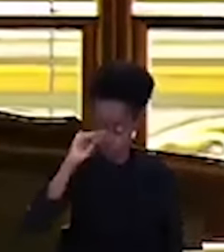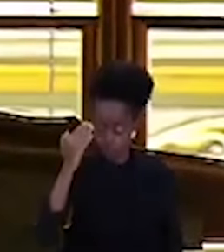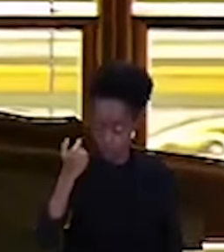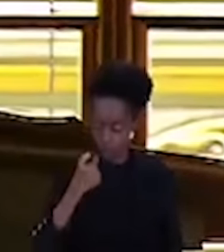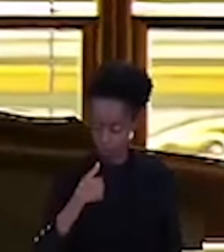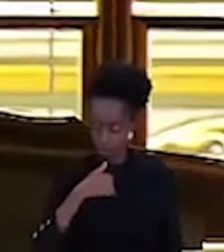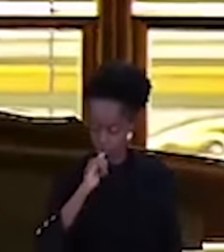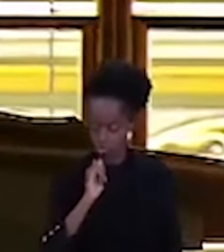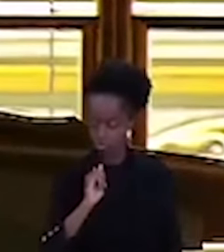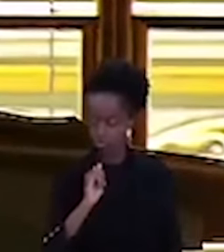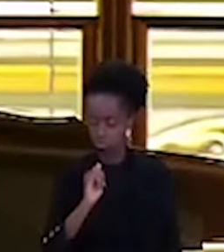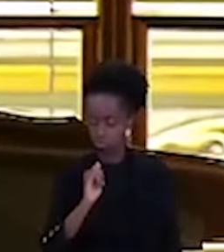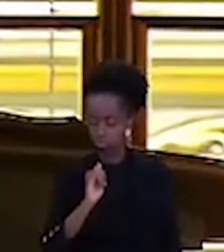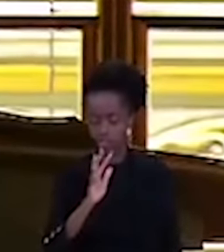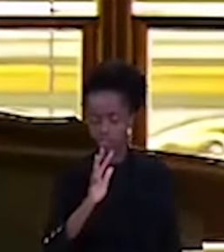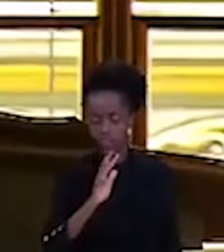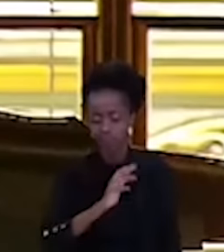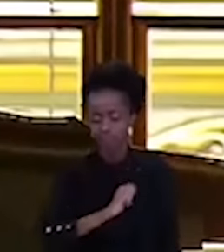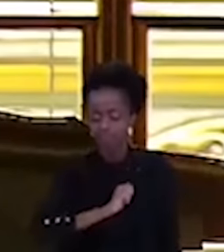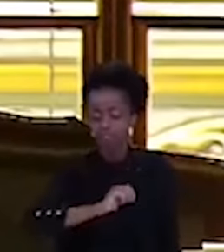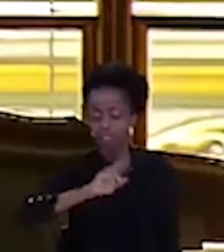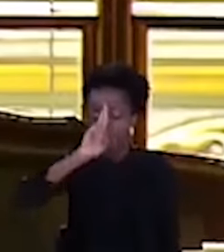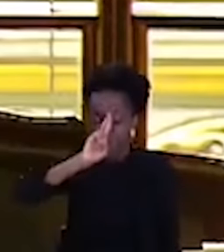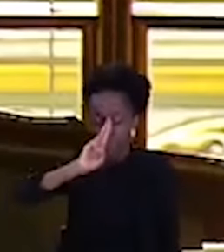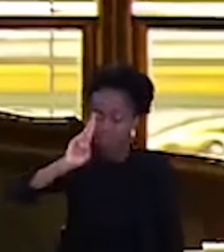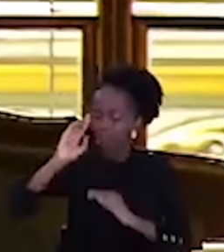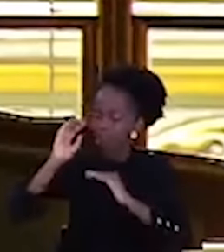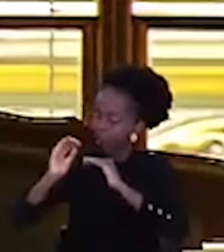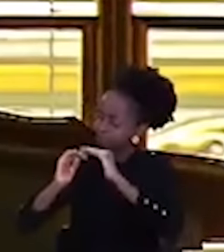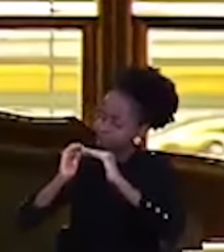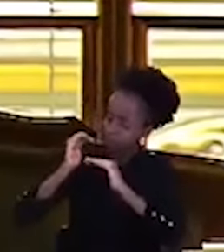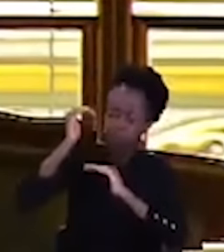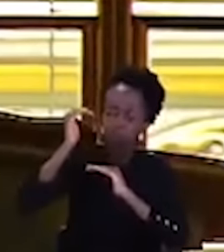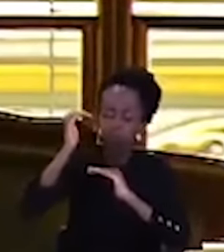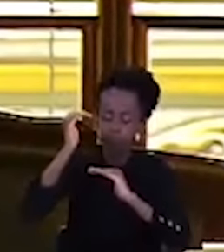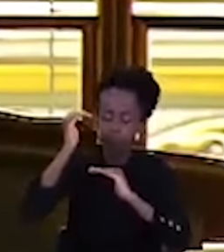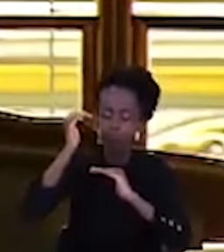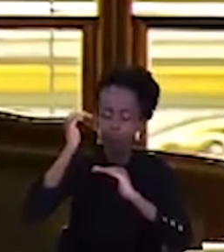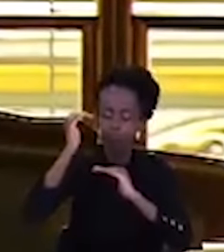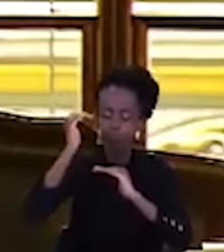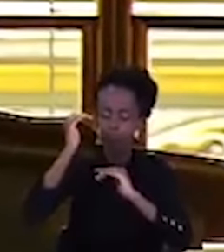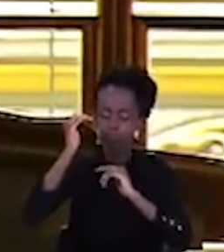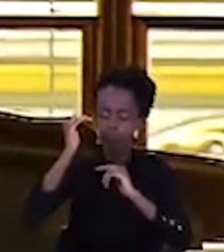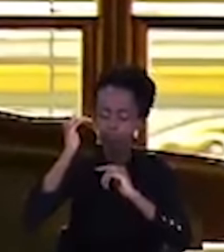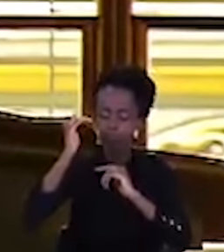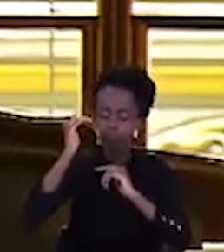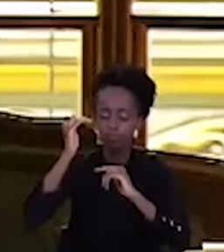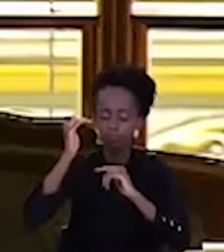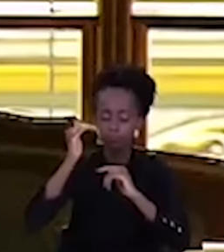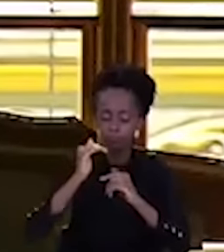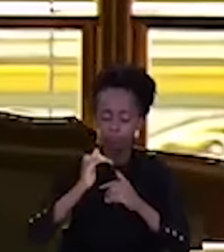palavra, amar ao Senhor sobre todas as pessoas e